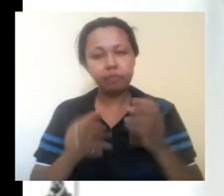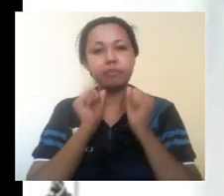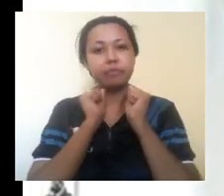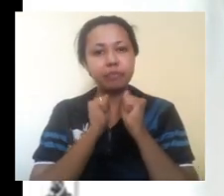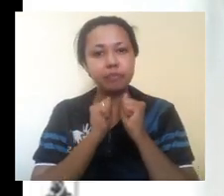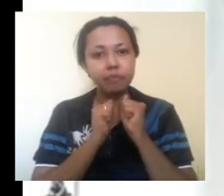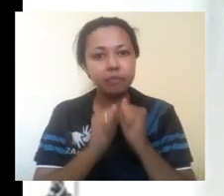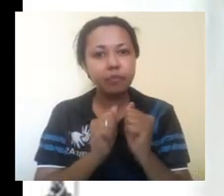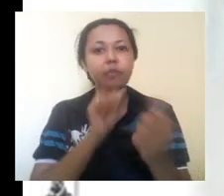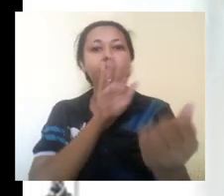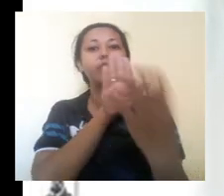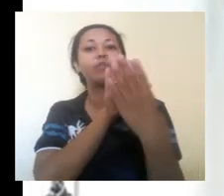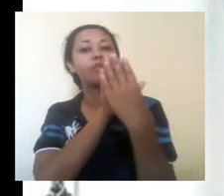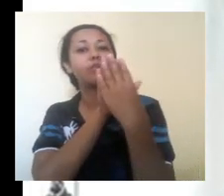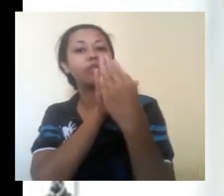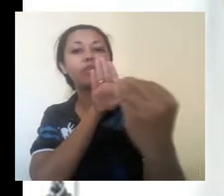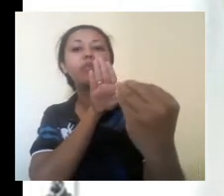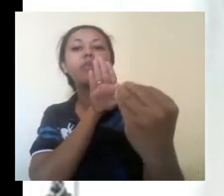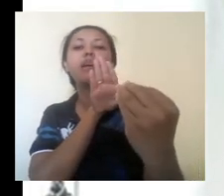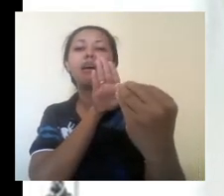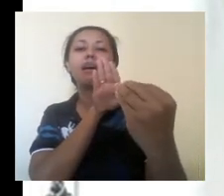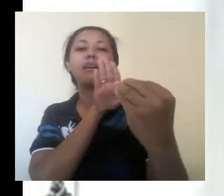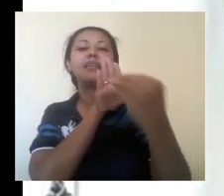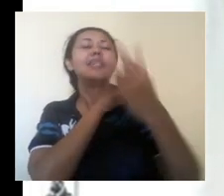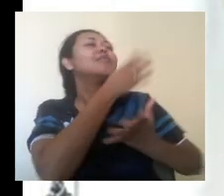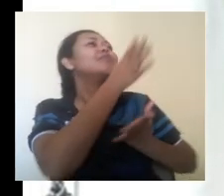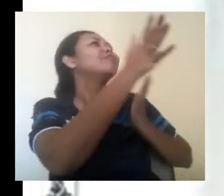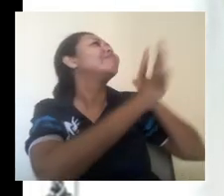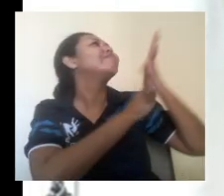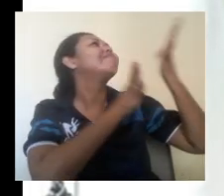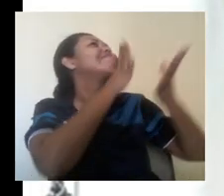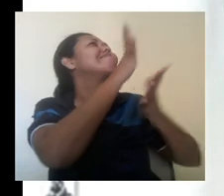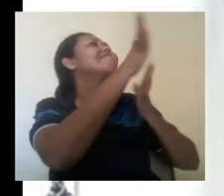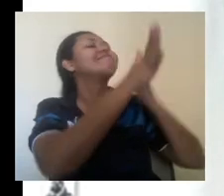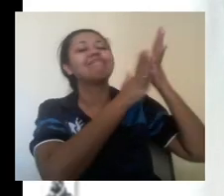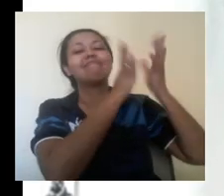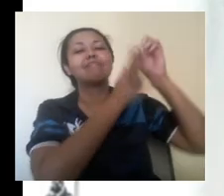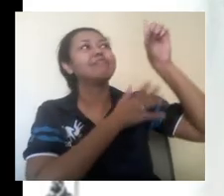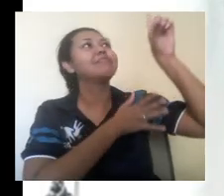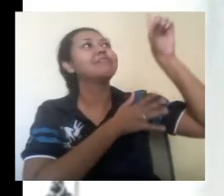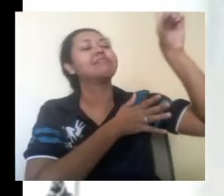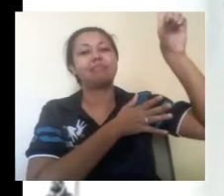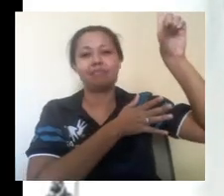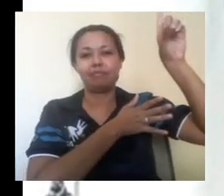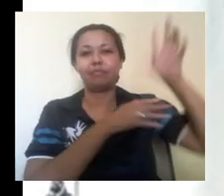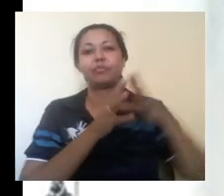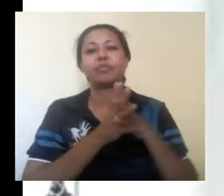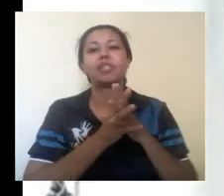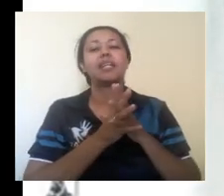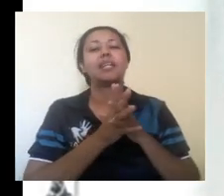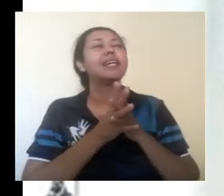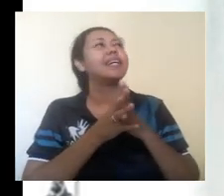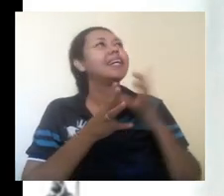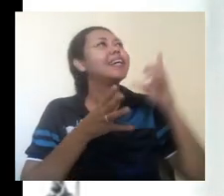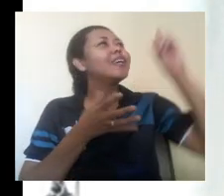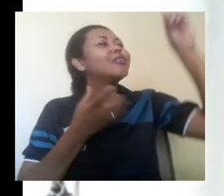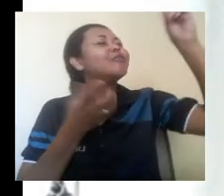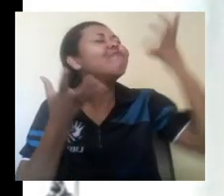que você está dizendo para Deus e que certamente Ele vai levar em consideração. Então, quero ser